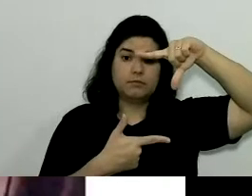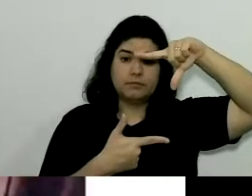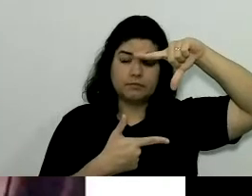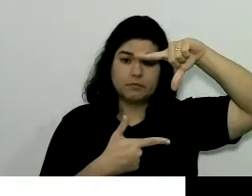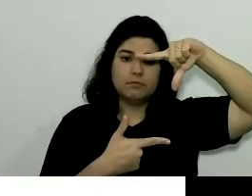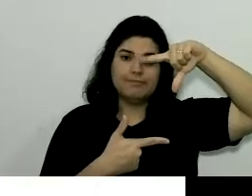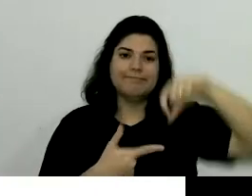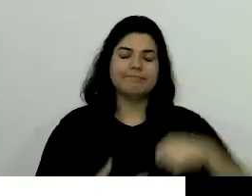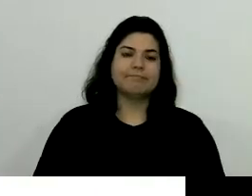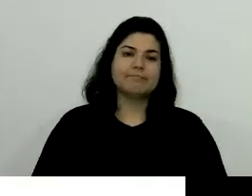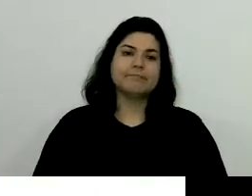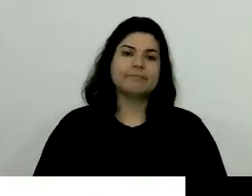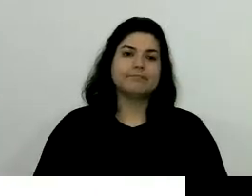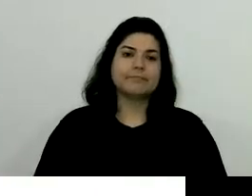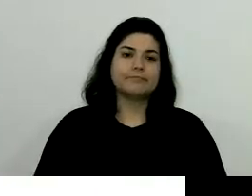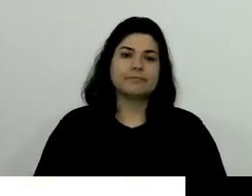gabinete.